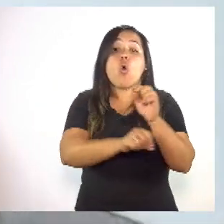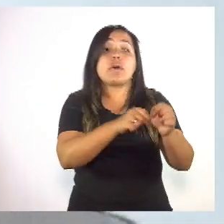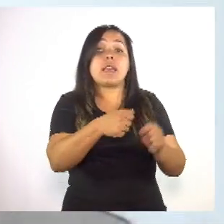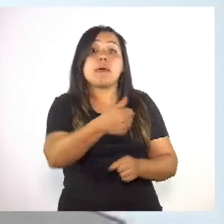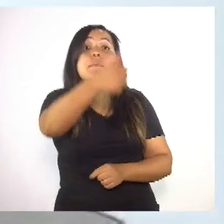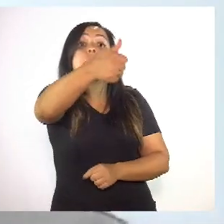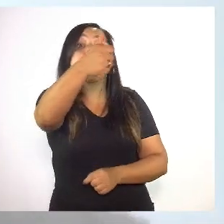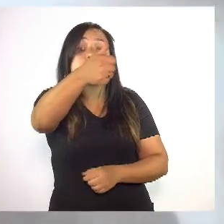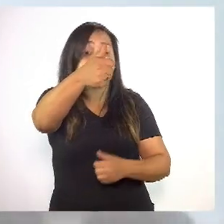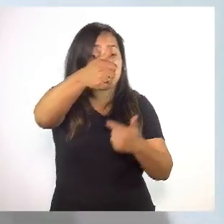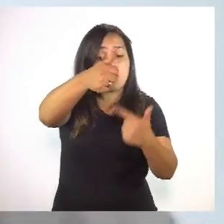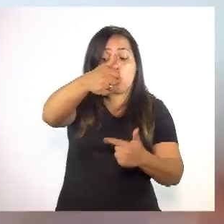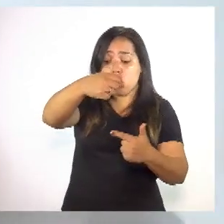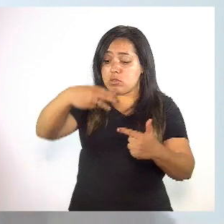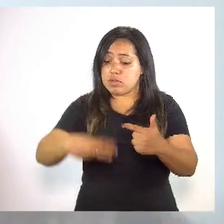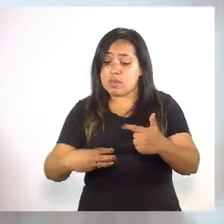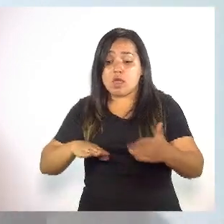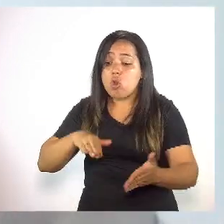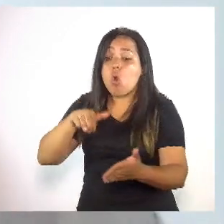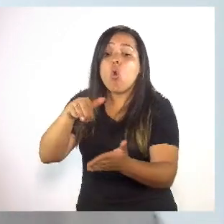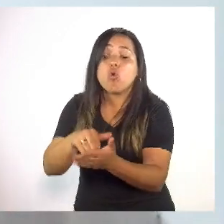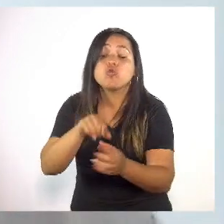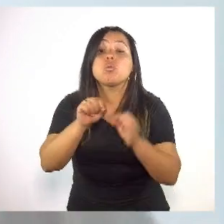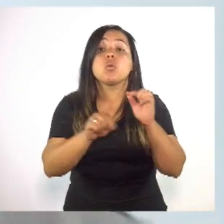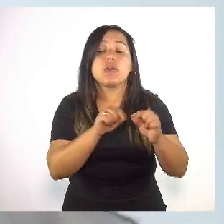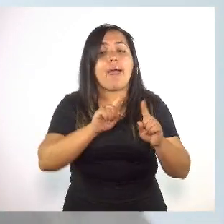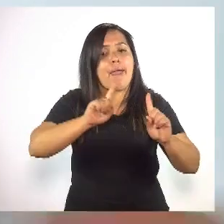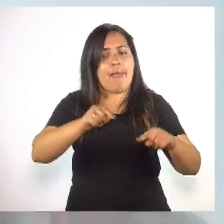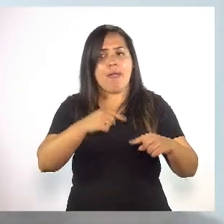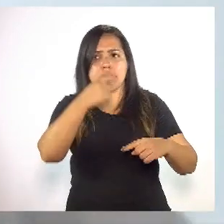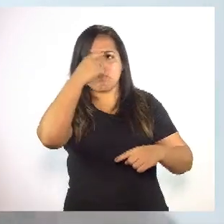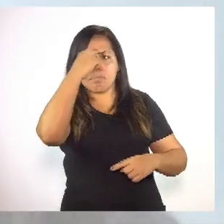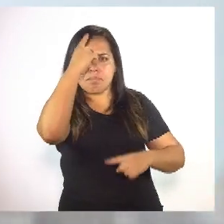qual é o critério? Isso, inclusive, é motivo de questionamento, né,